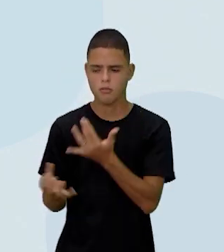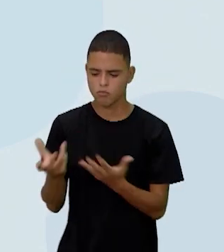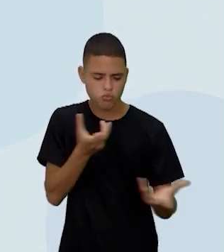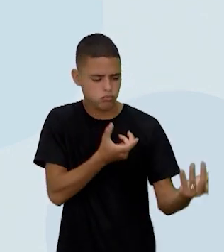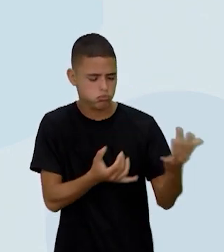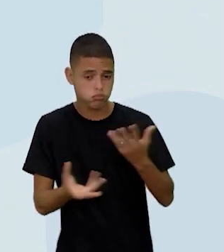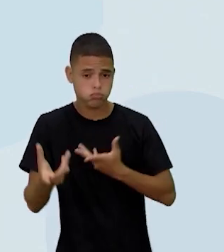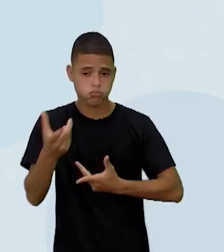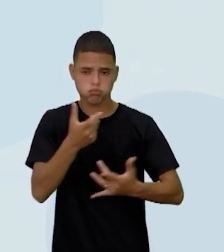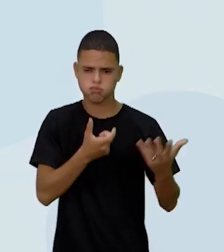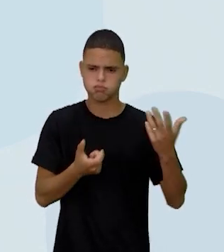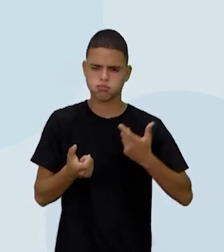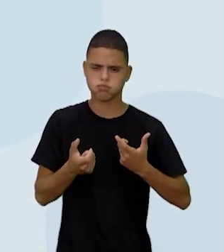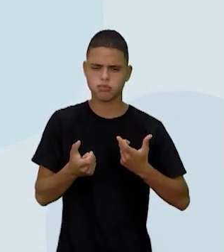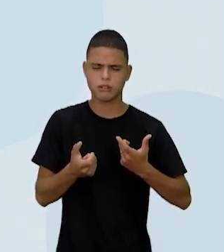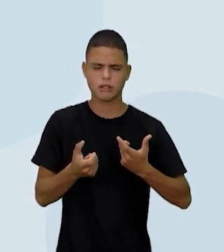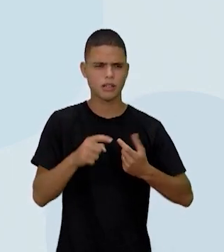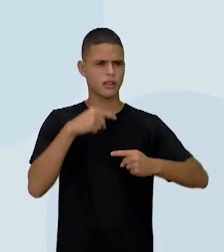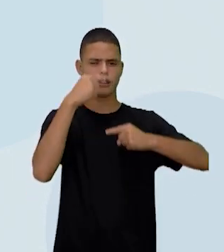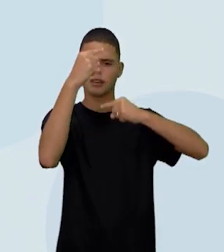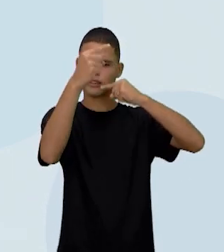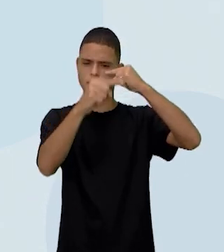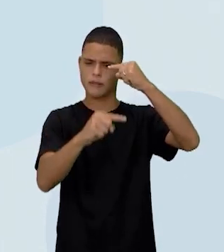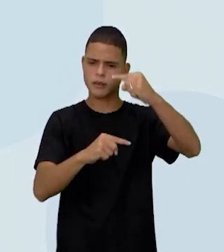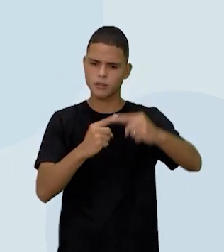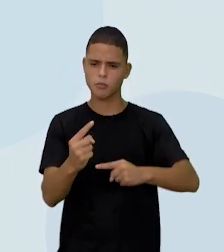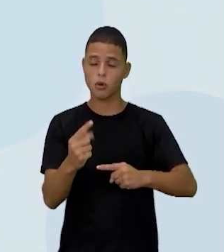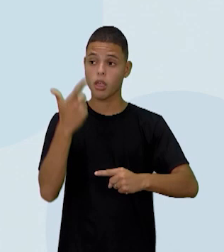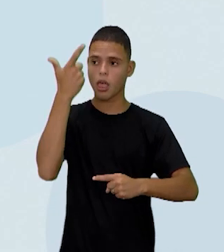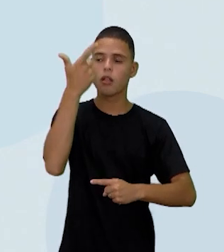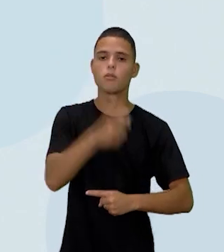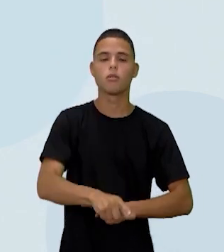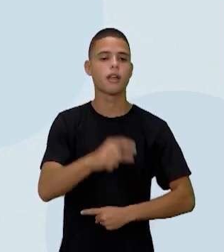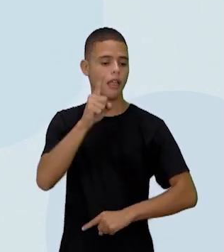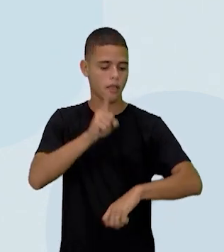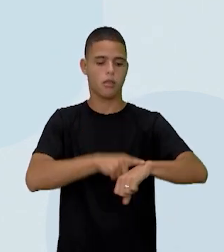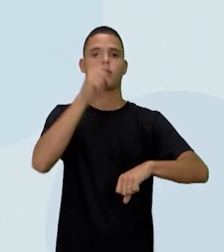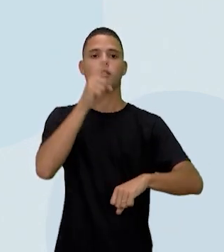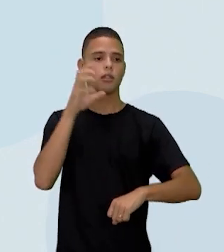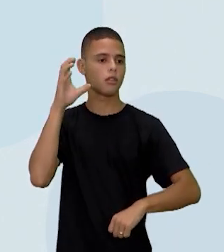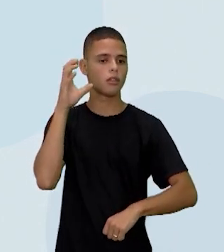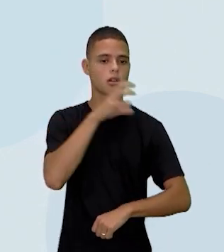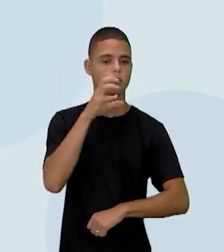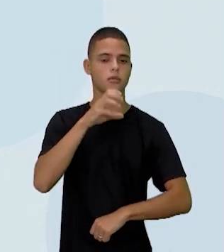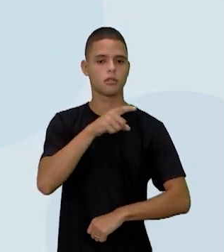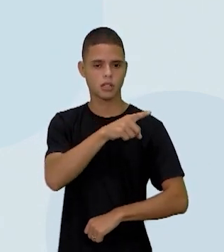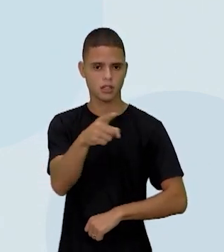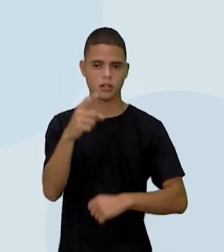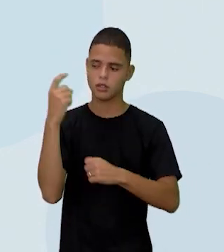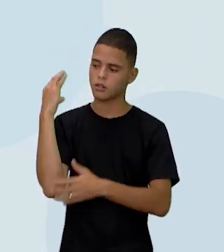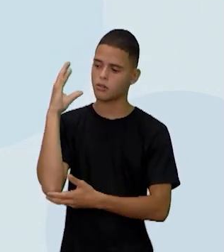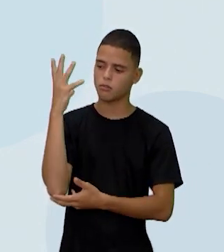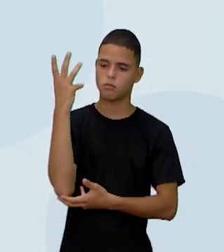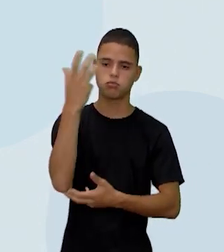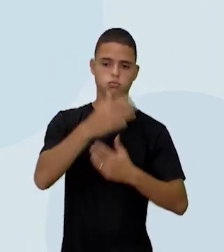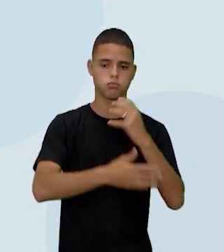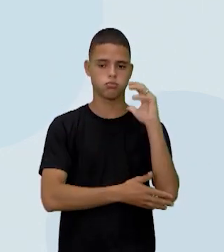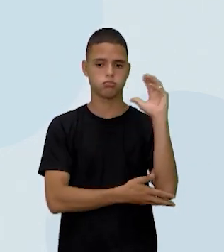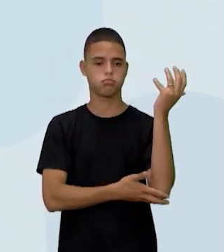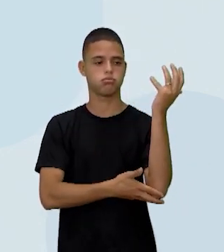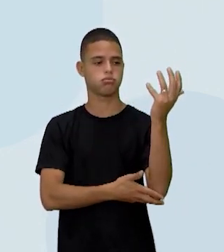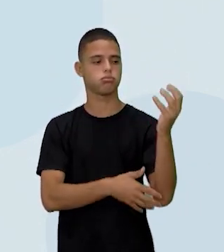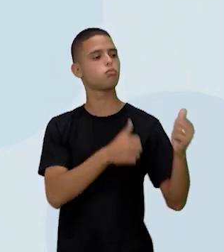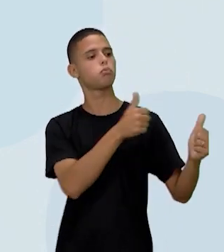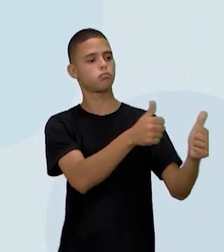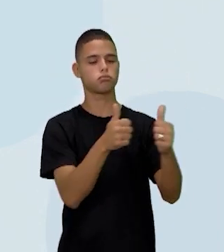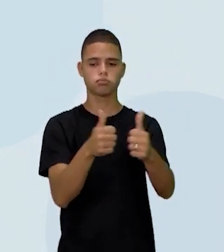tempo mínimo? Então, se você colocar fogo numa floresta, rapidamente, assim, em um tempo, ela vai conseguir voltar ao seu